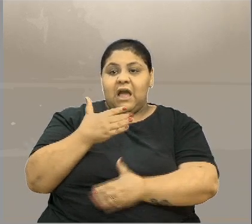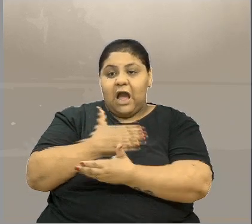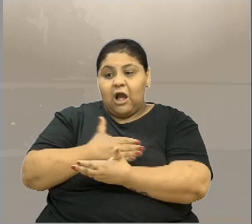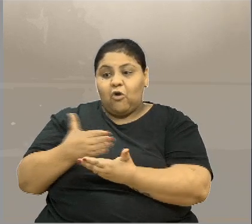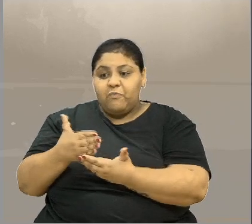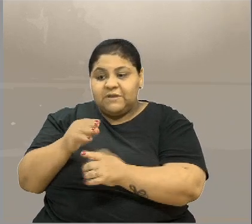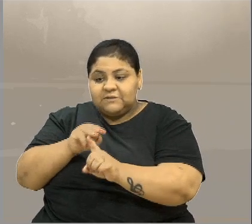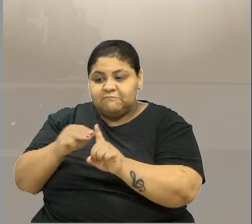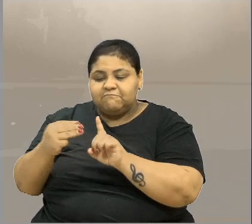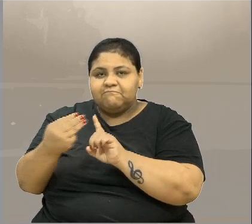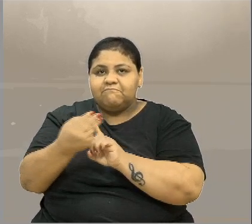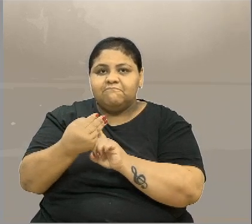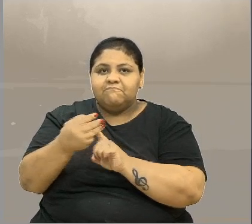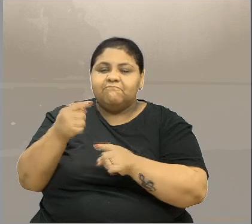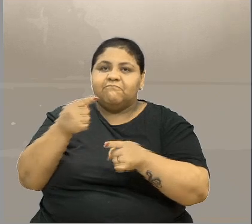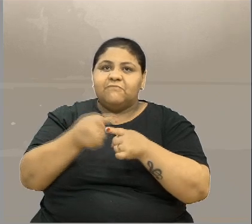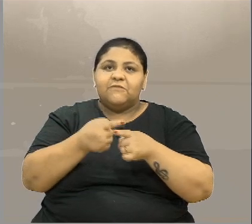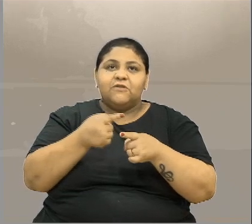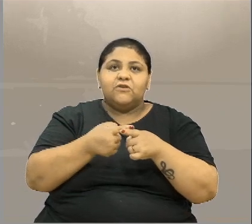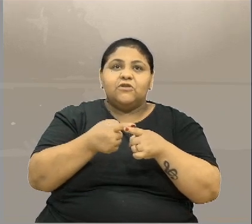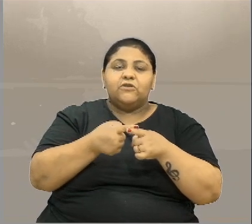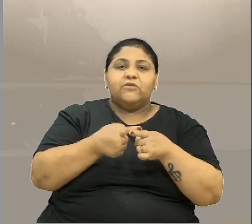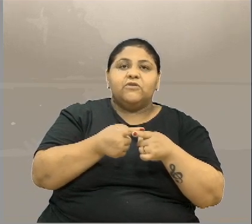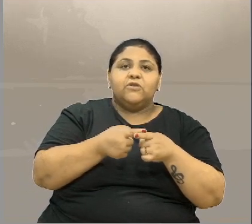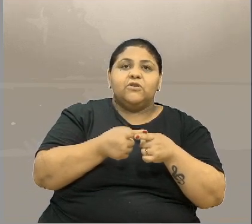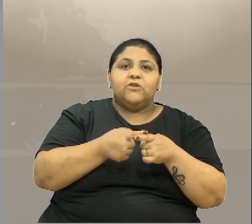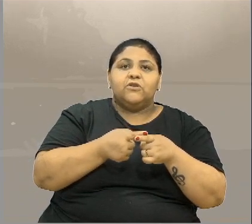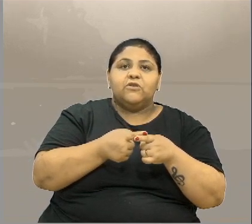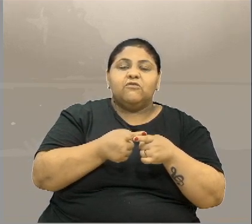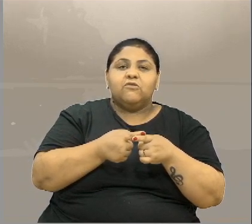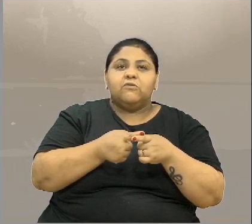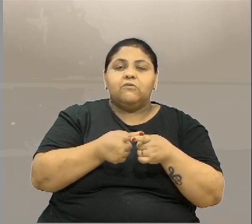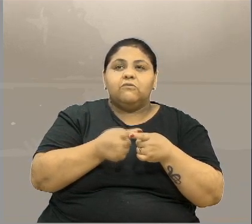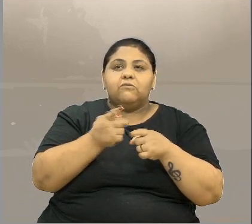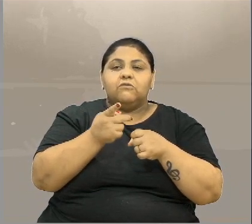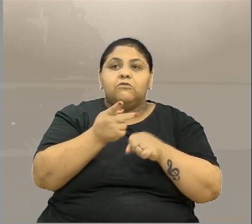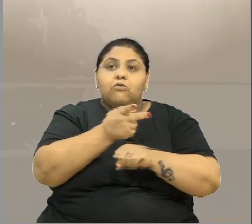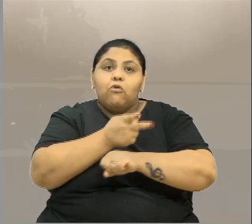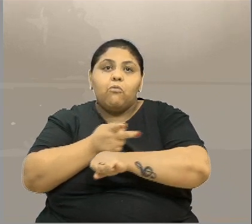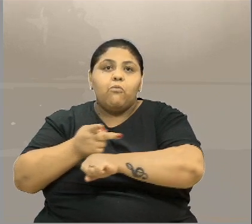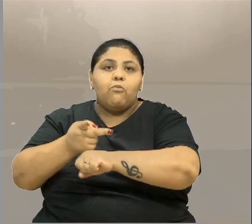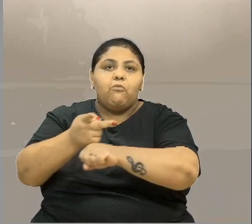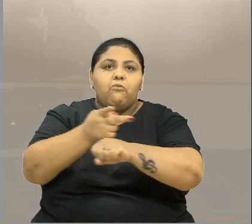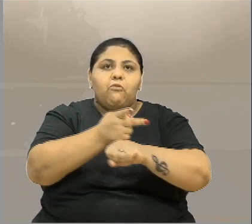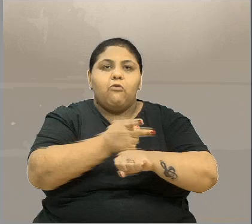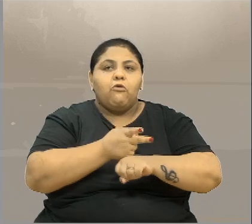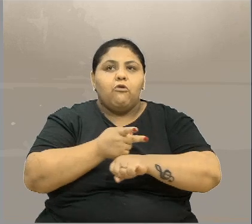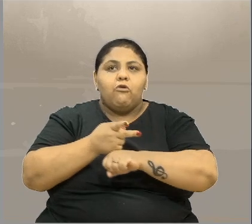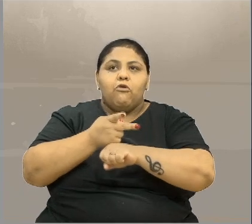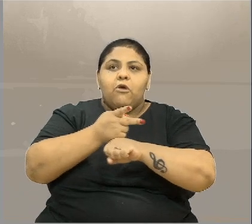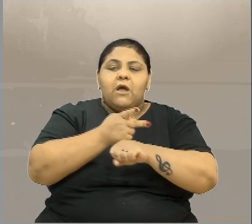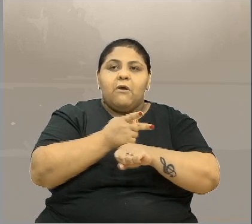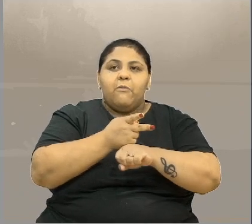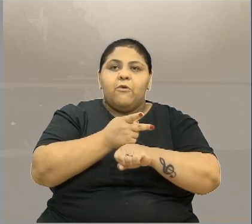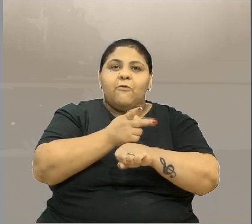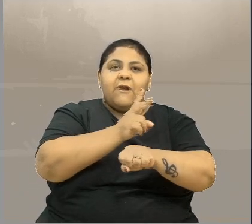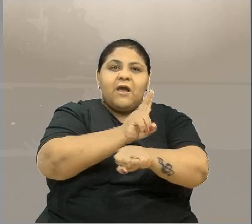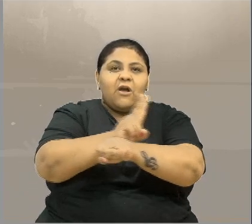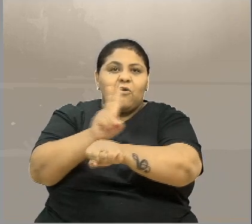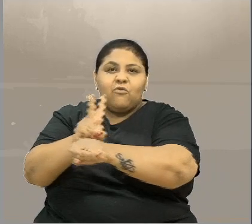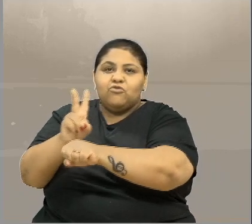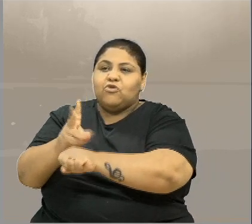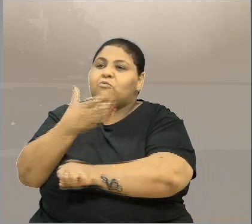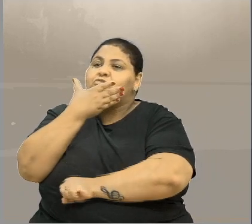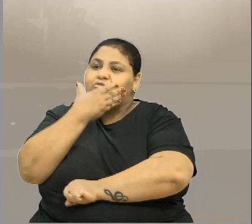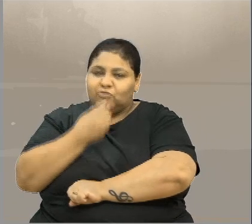trabalho, até mesmo, né, porque não a parte de buscar tratamento para os homens que agridem, porque infelizmente a gente sabe